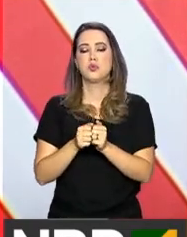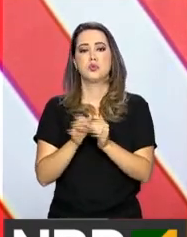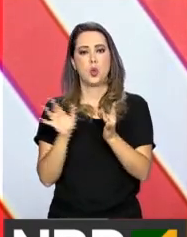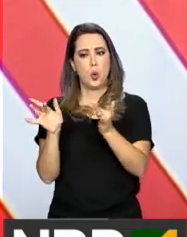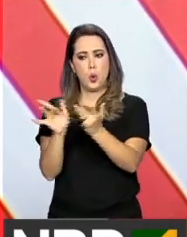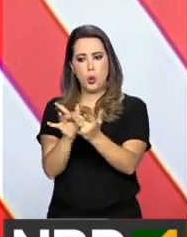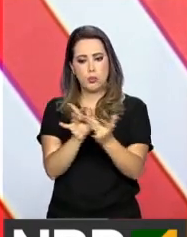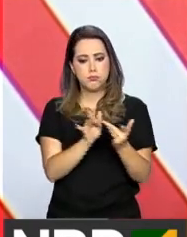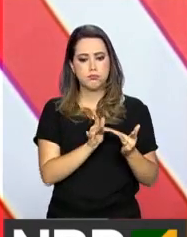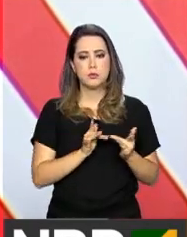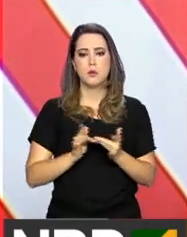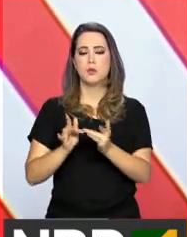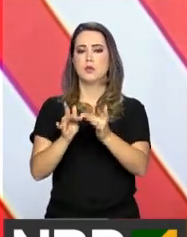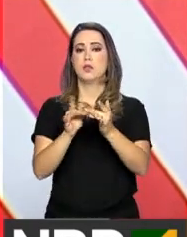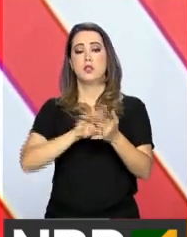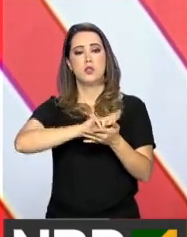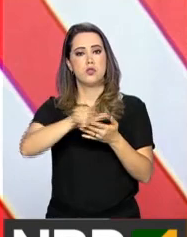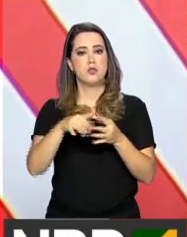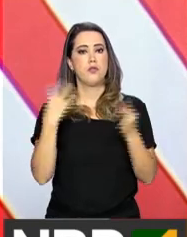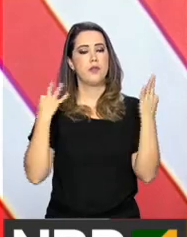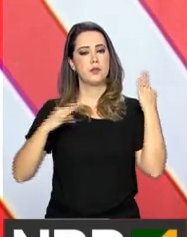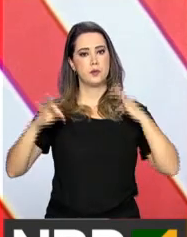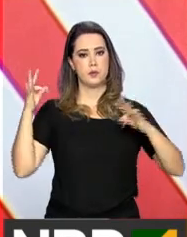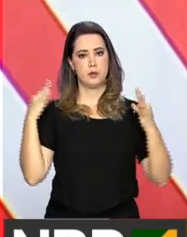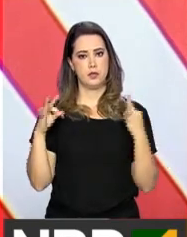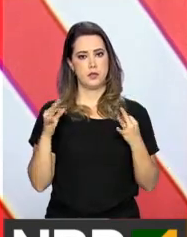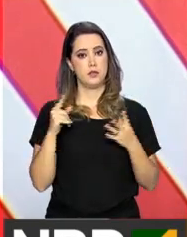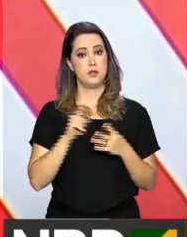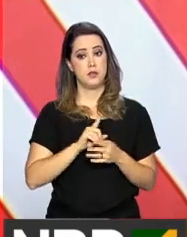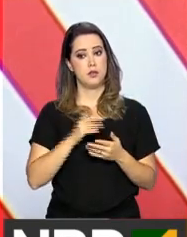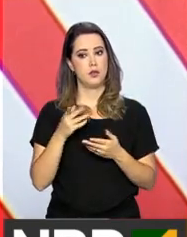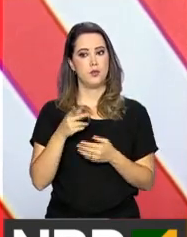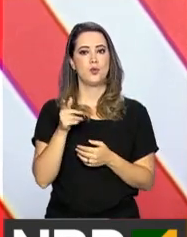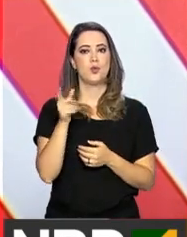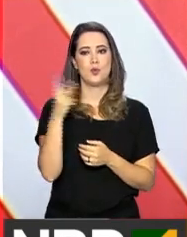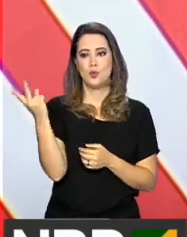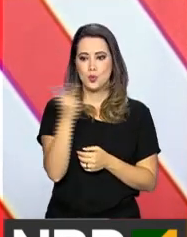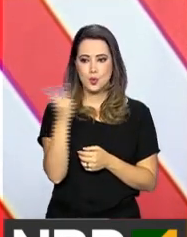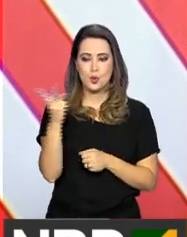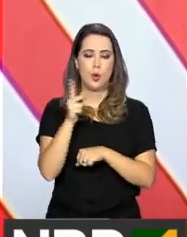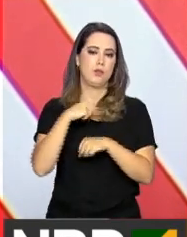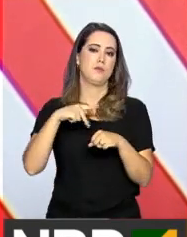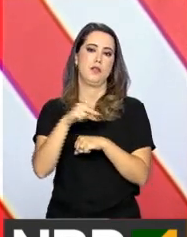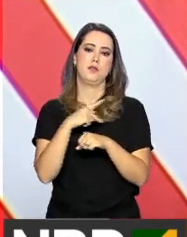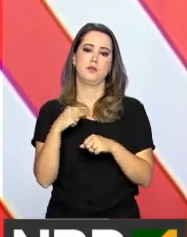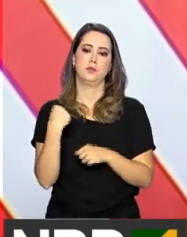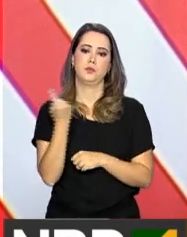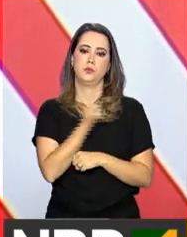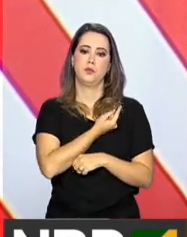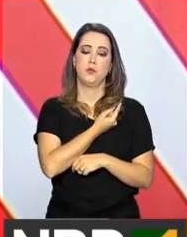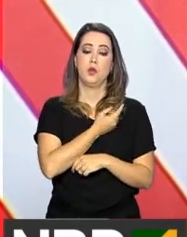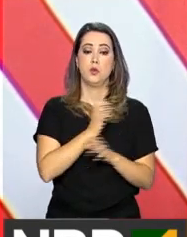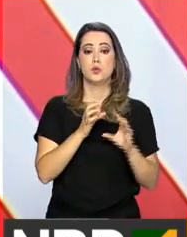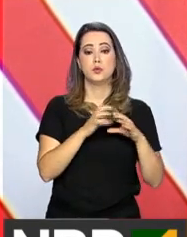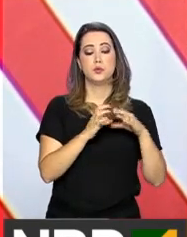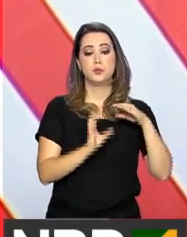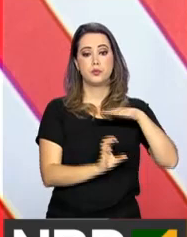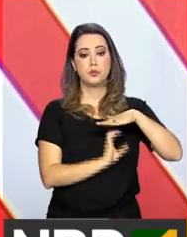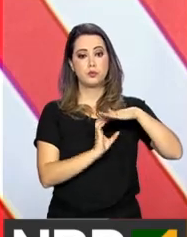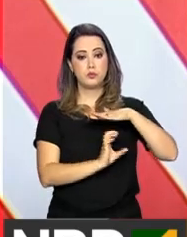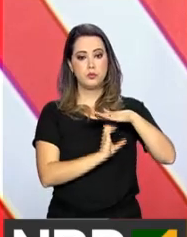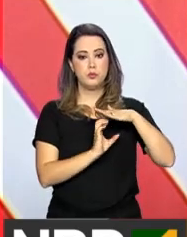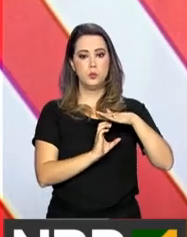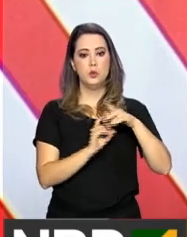São muitos os turistas de lado a lado. Nossos empresários